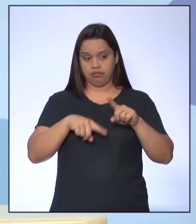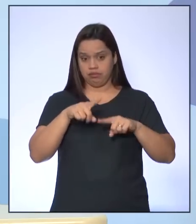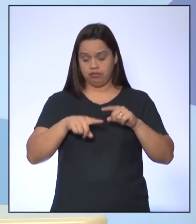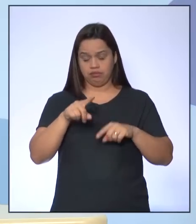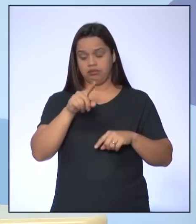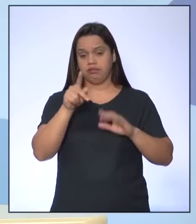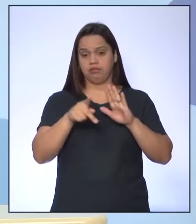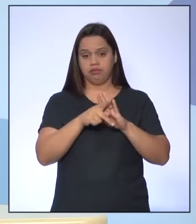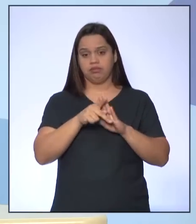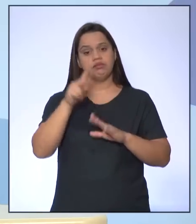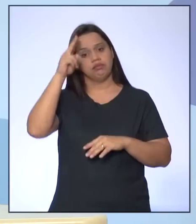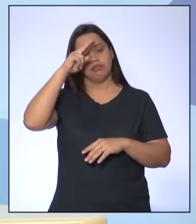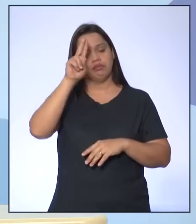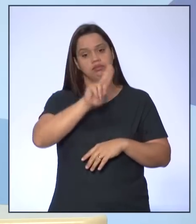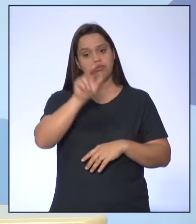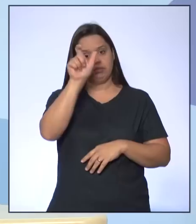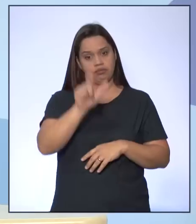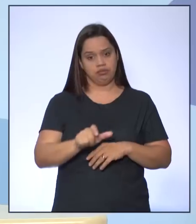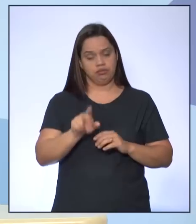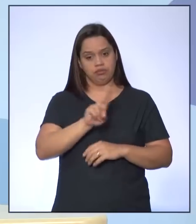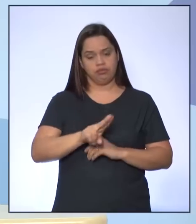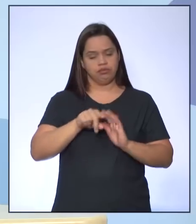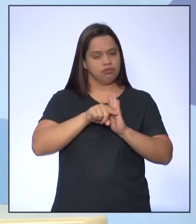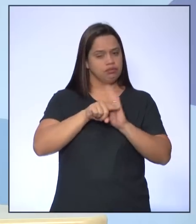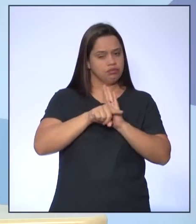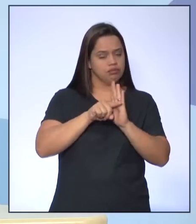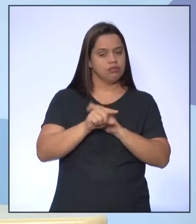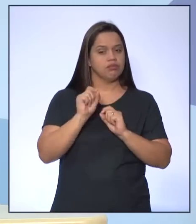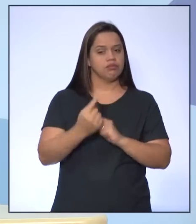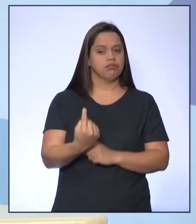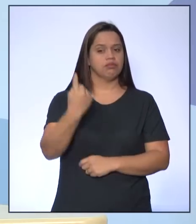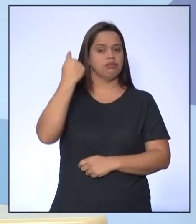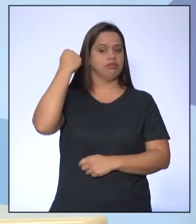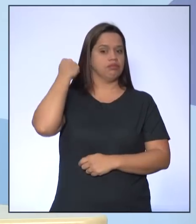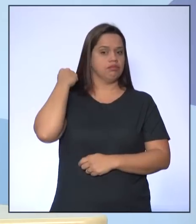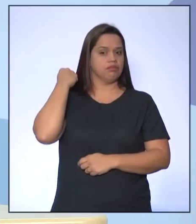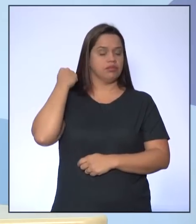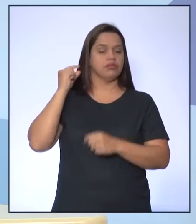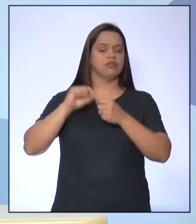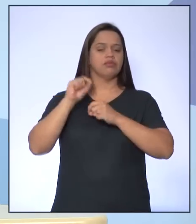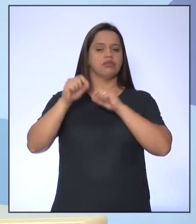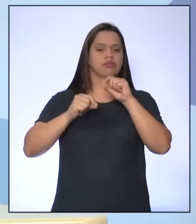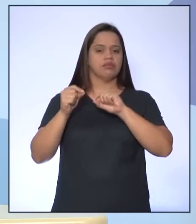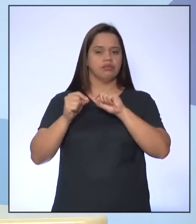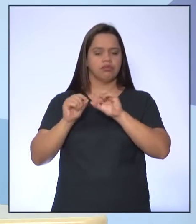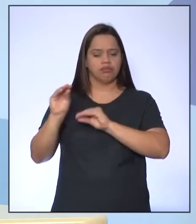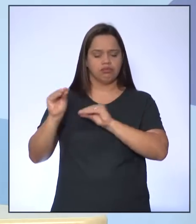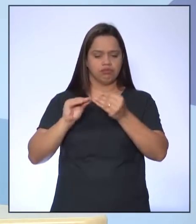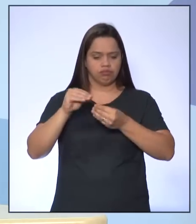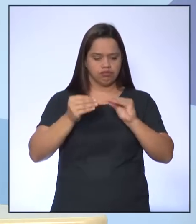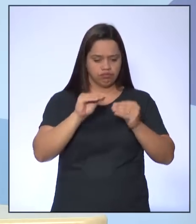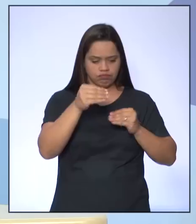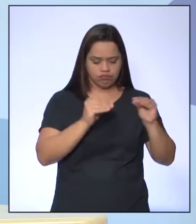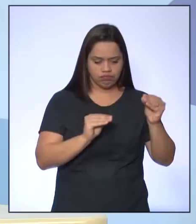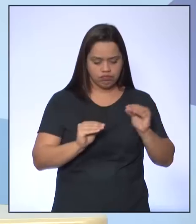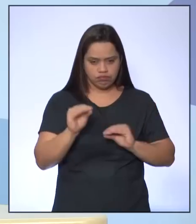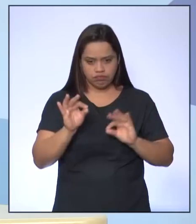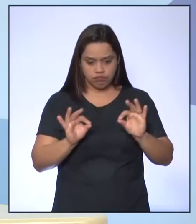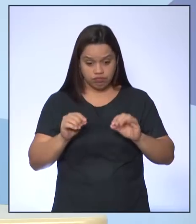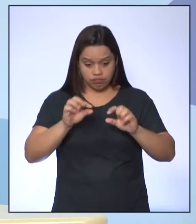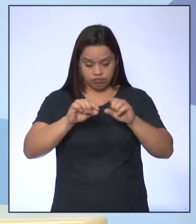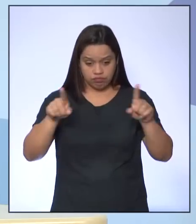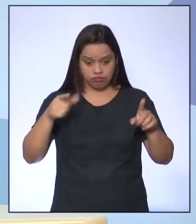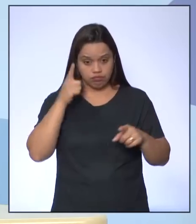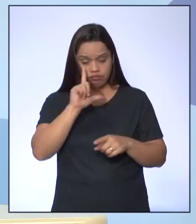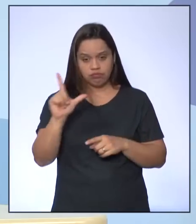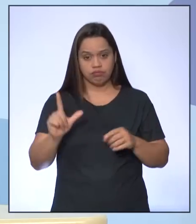nós analisamos o passado e é como se nós estivéssemos montando um quebra-cabeça através dessas fontes. As fontes,